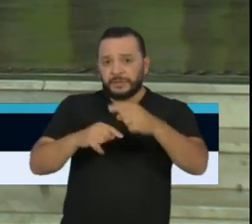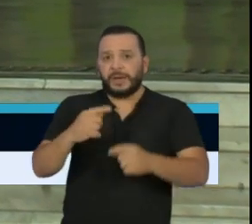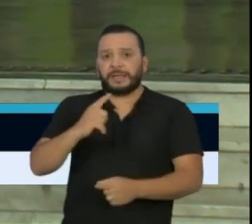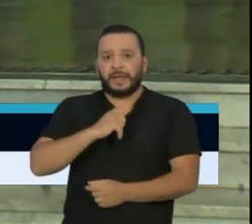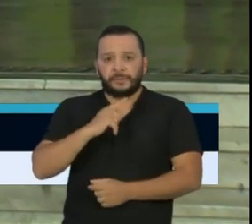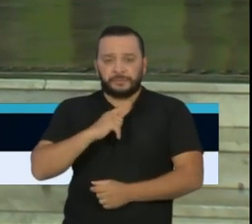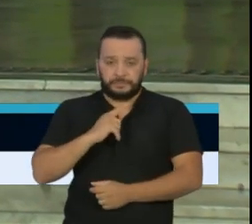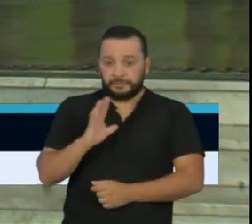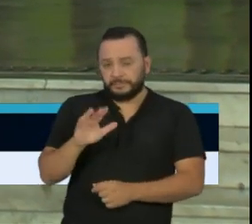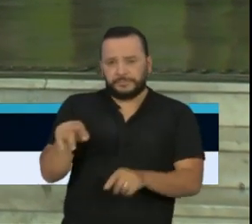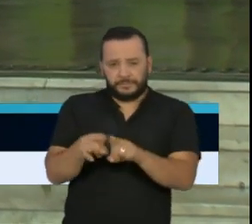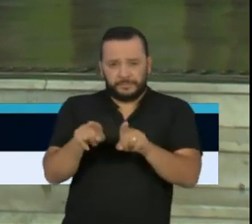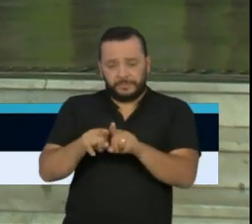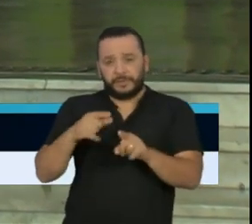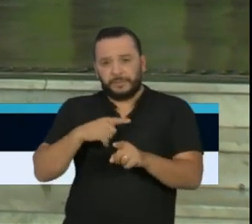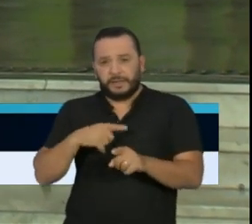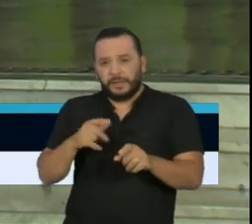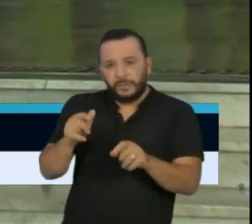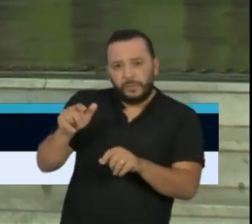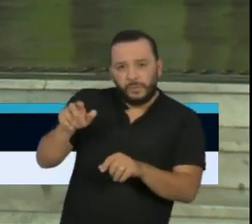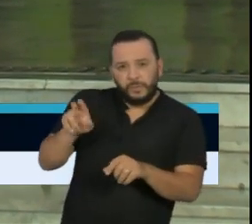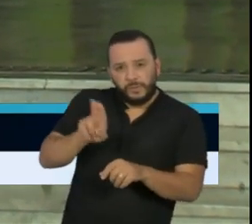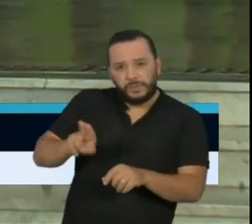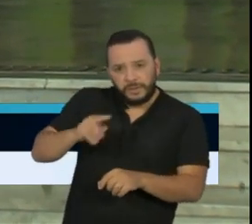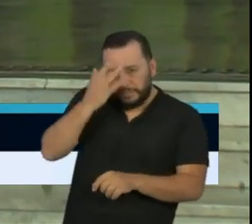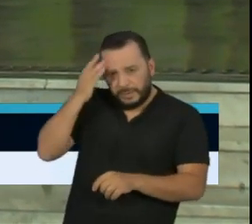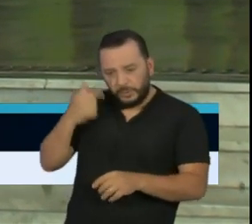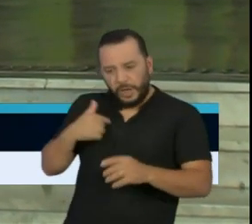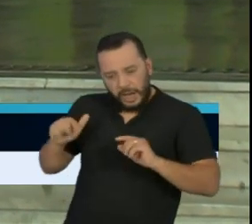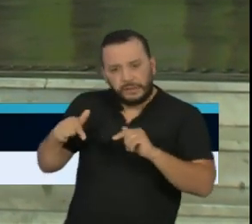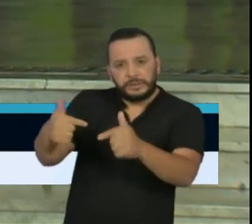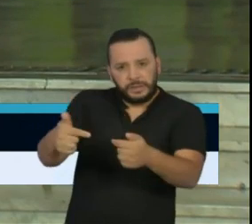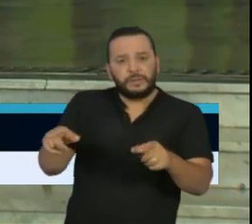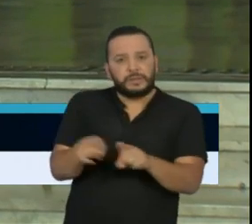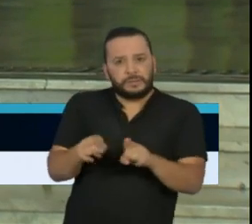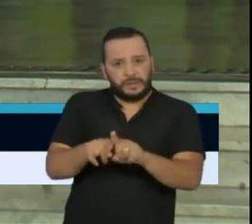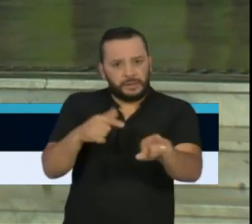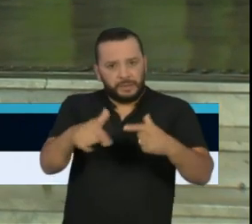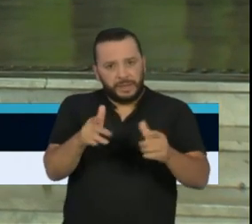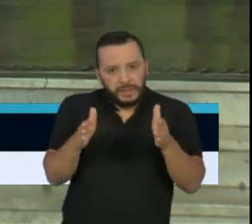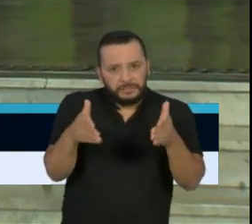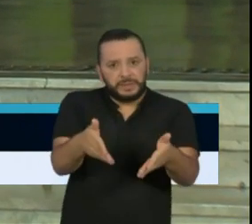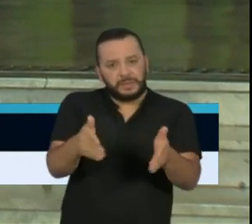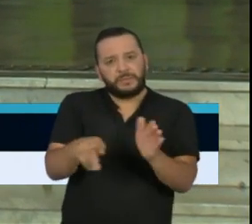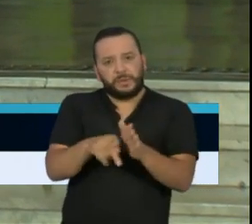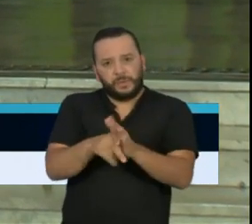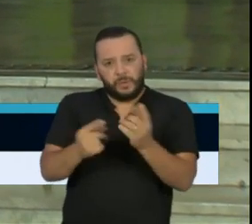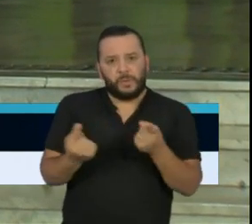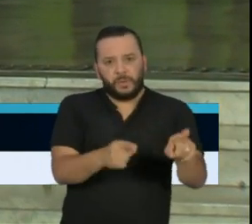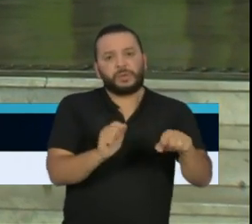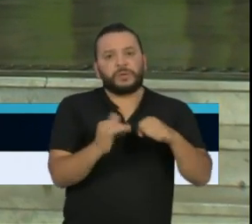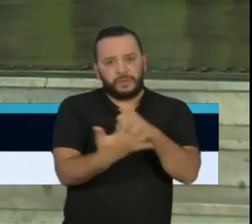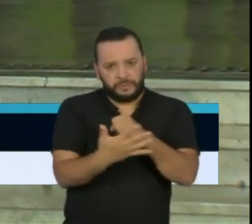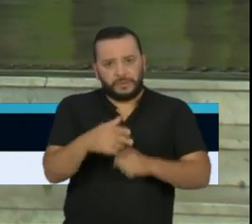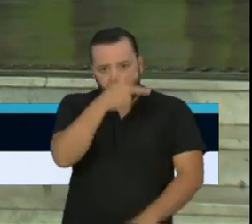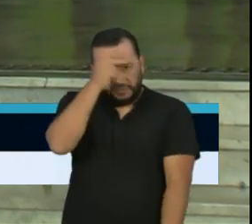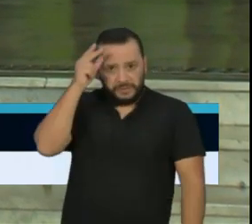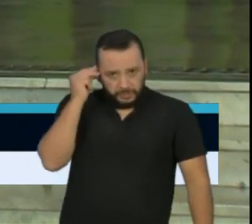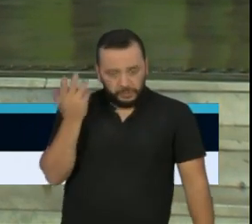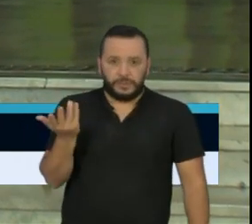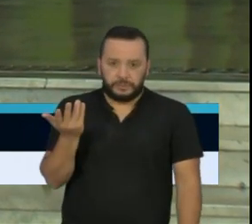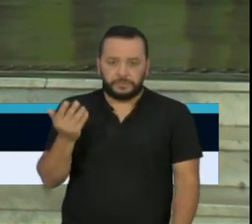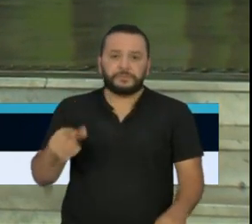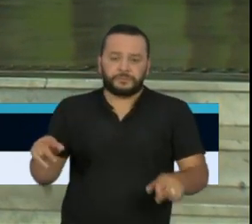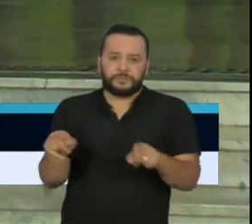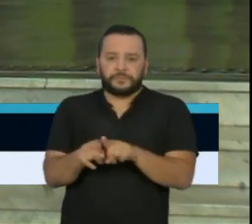de recursos humanos nas prefeituras, de referenciamento de serviços específicos para o combate ao Covid na prefeitura. E fizemos